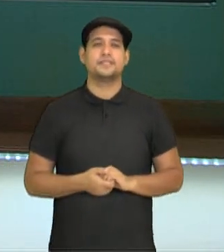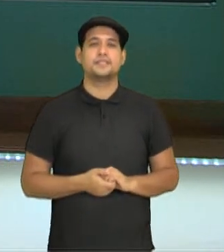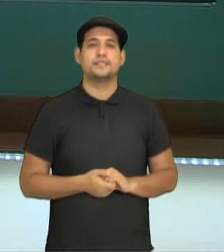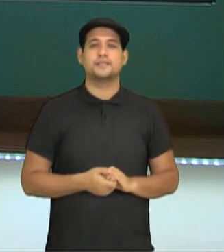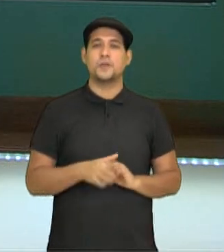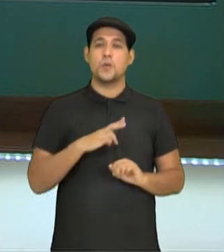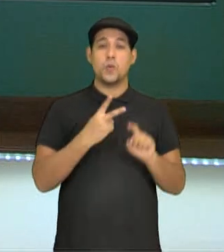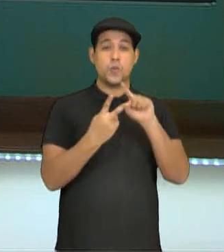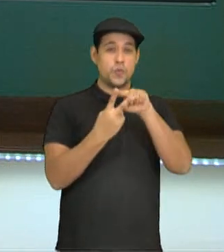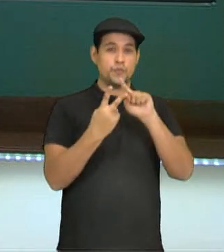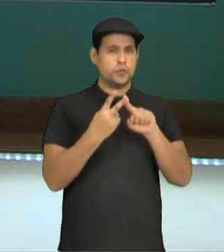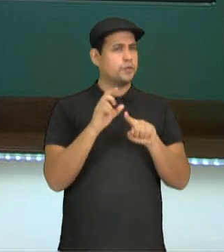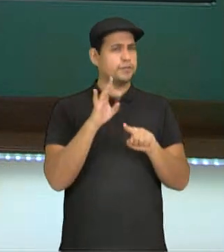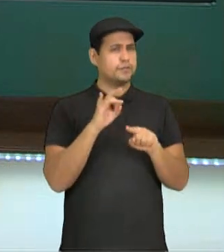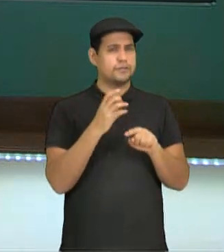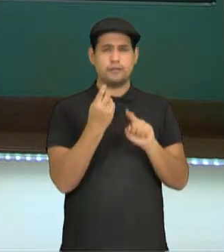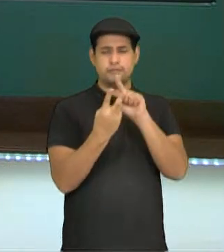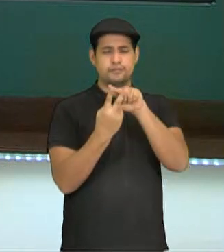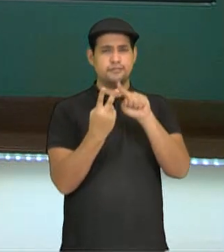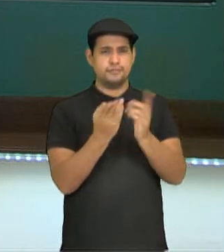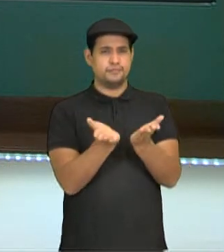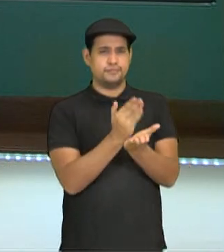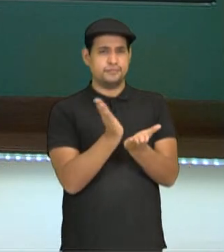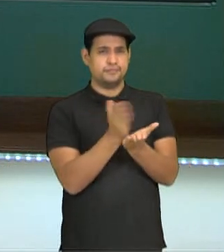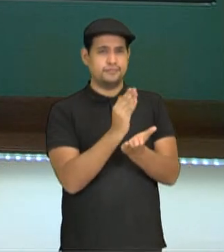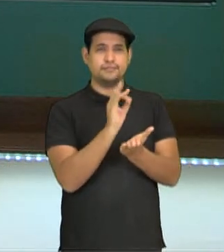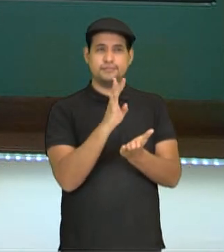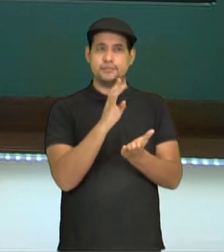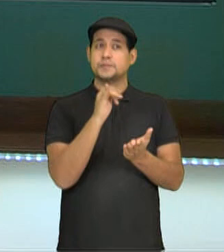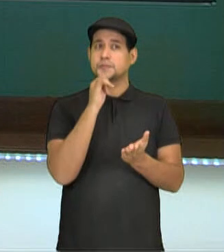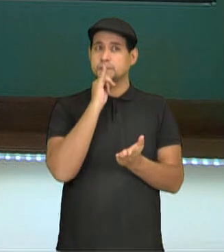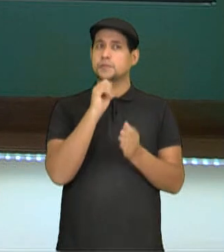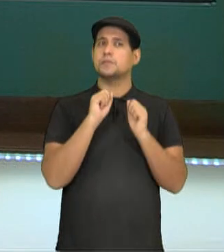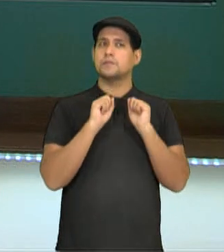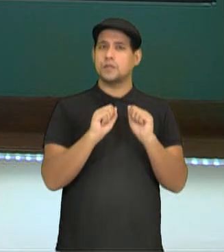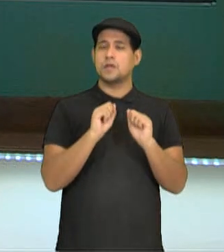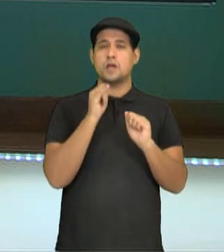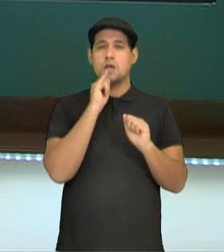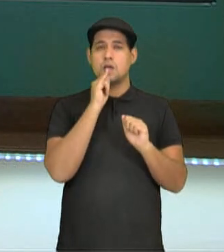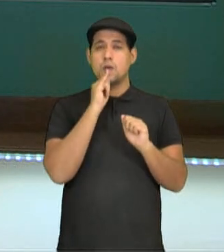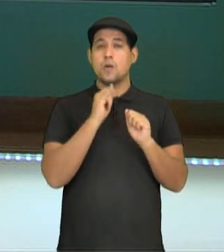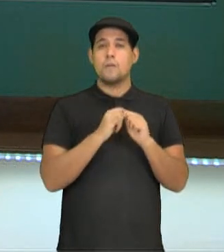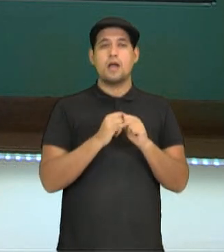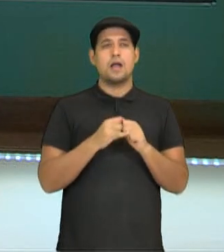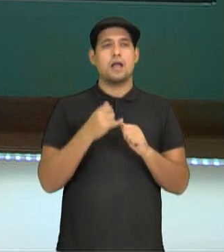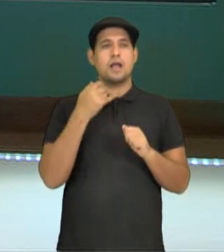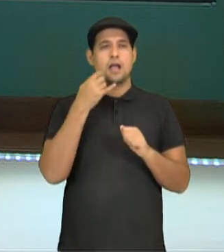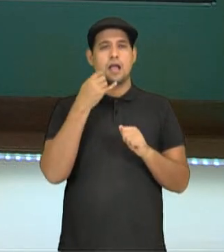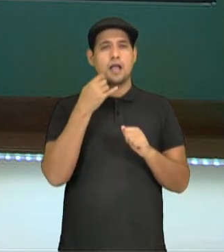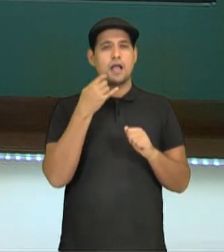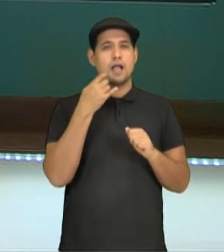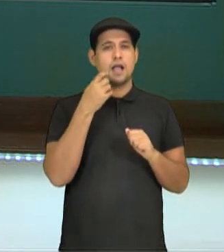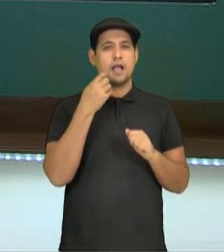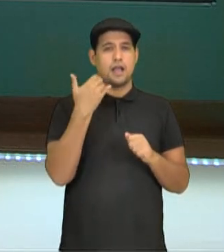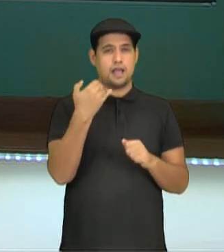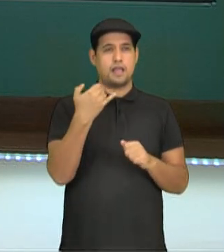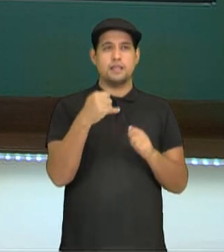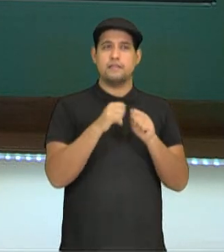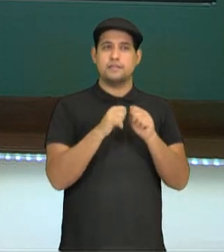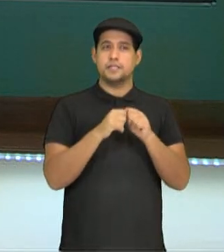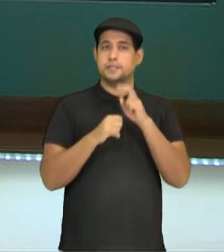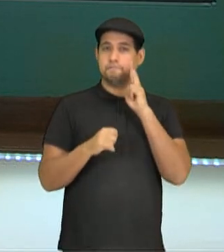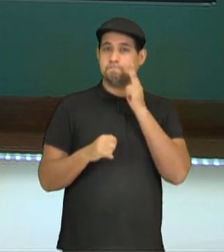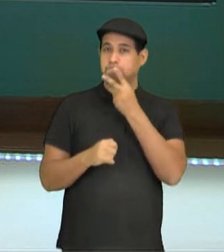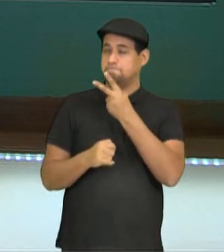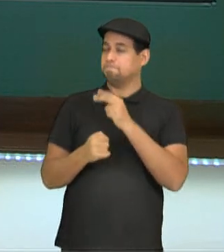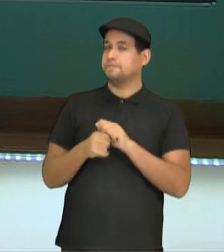com 2 páginas apenas. Você pode enrolar uma caneta aqui e fazer deste modo. Eu vou